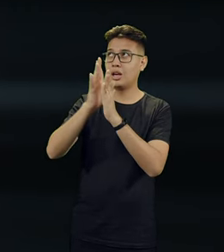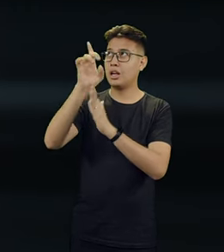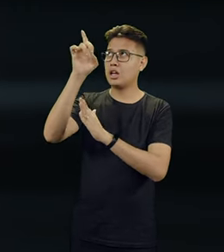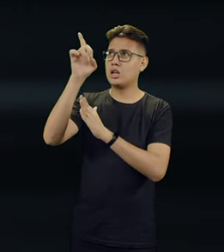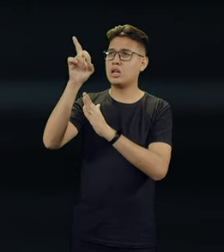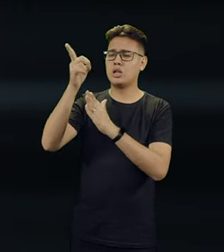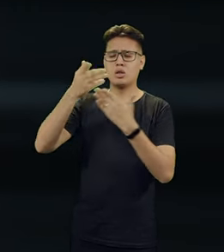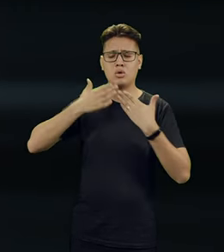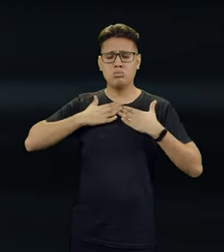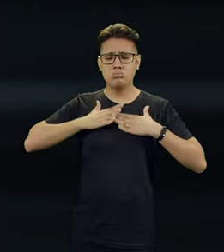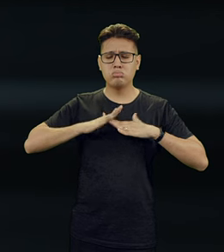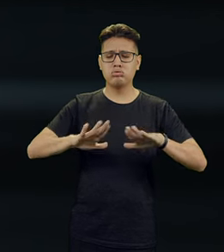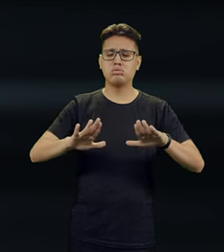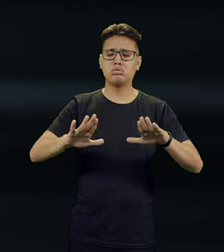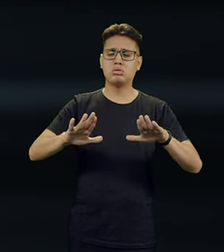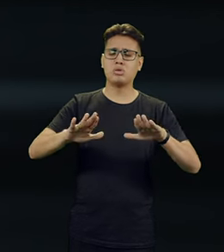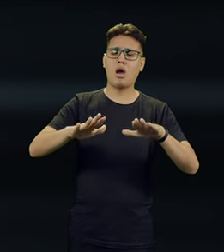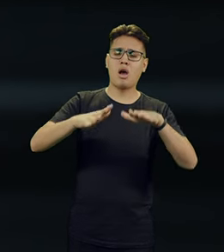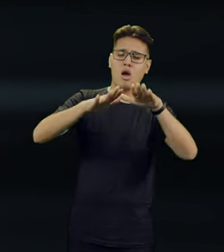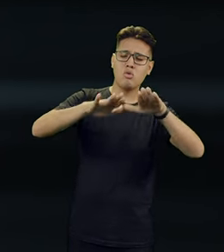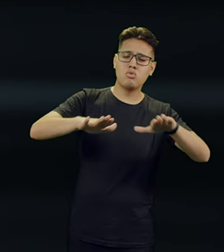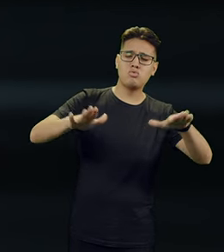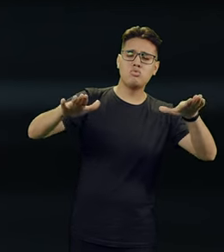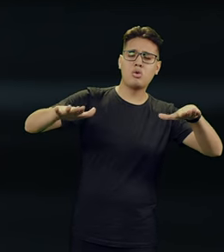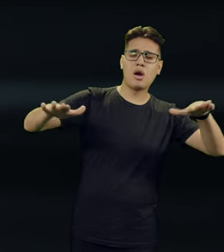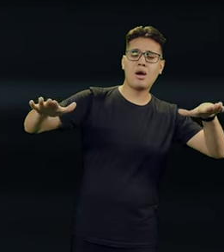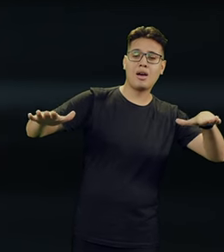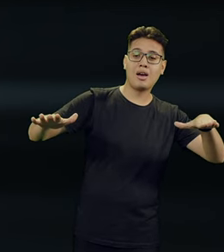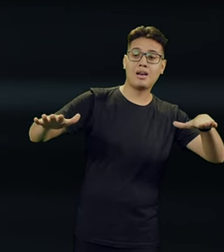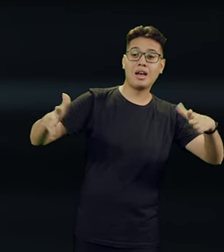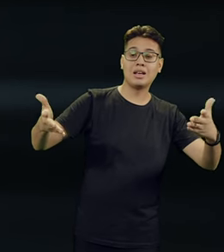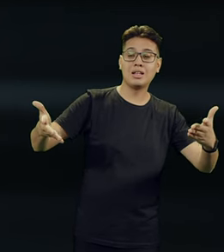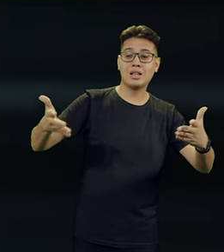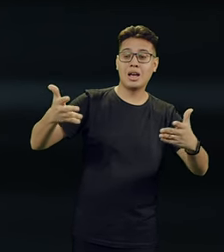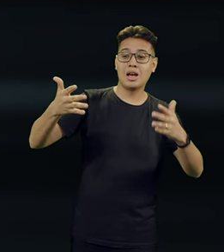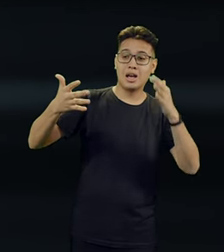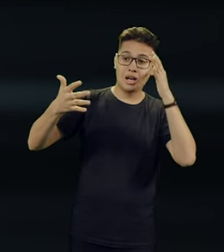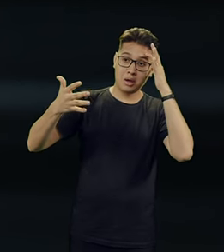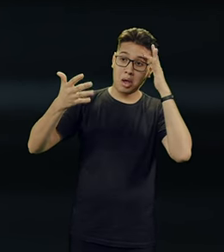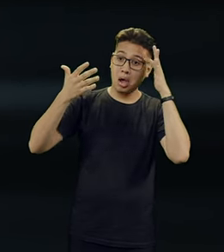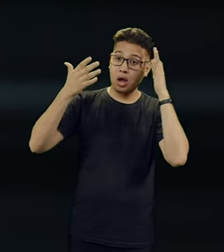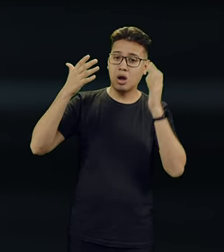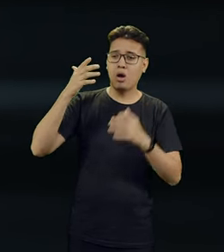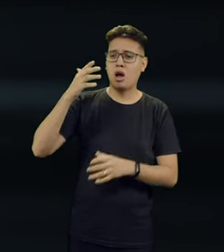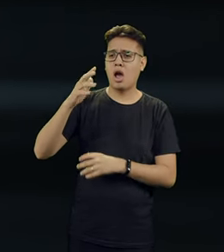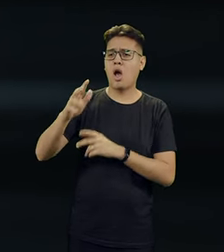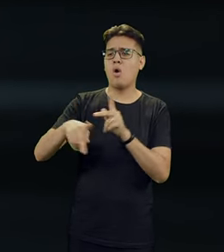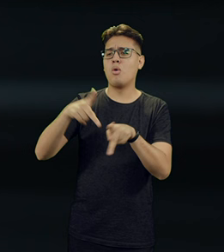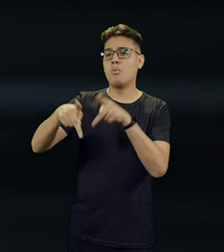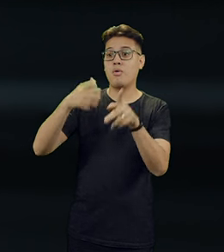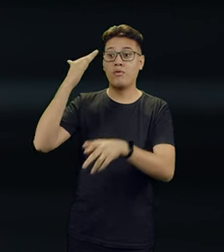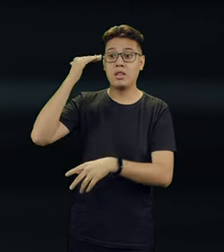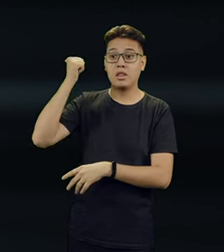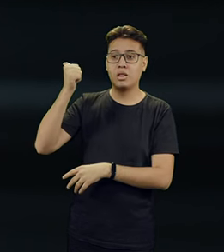tempestade, entenderam que era que o primeiro problema era ele.